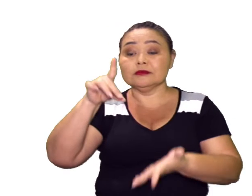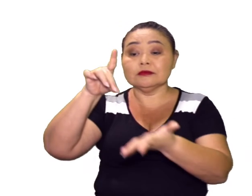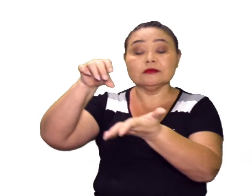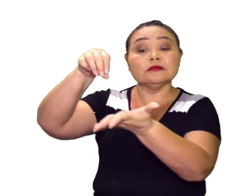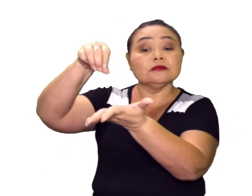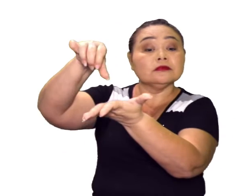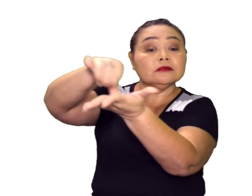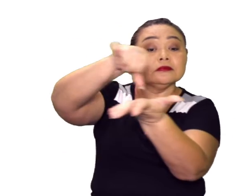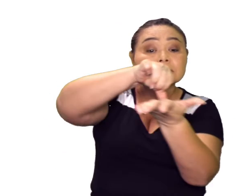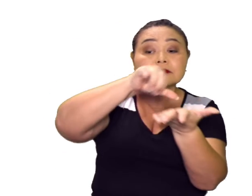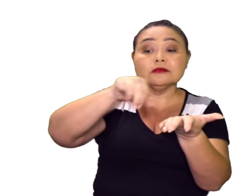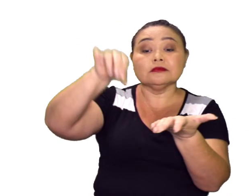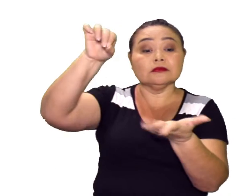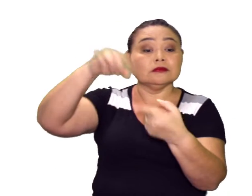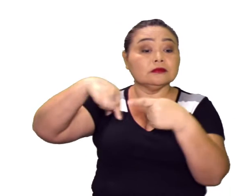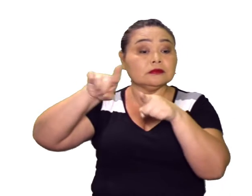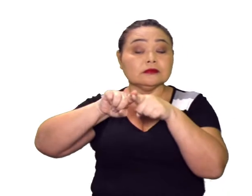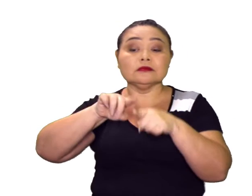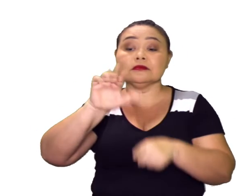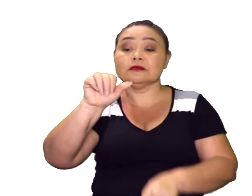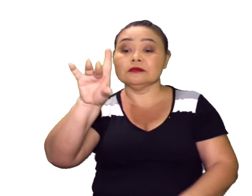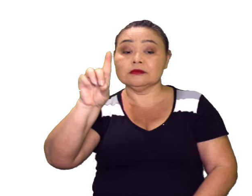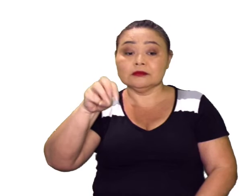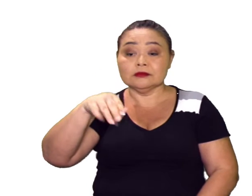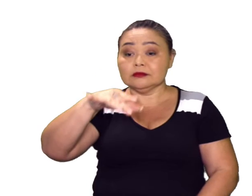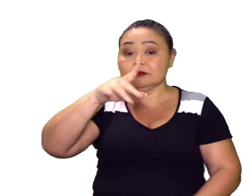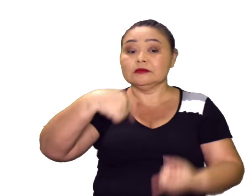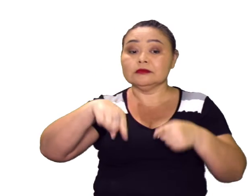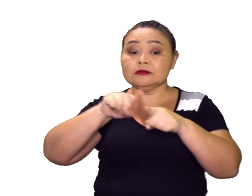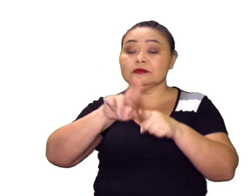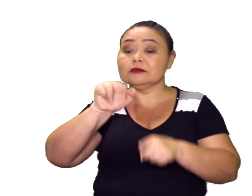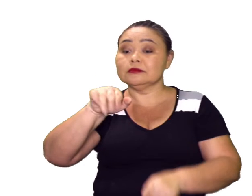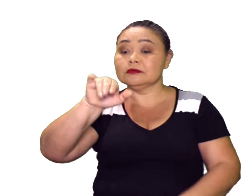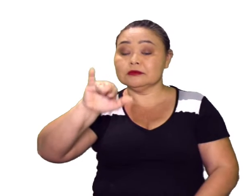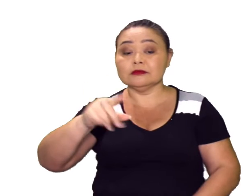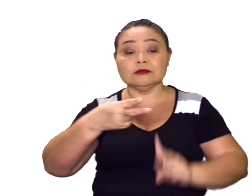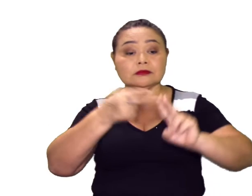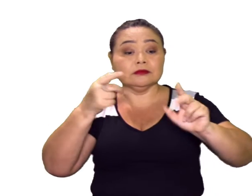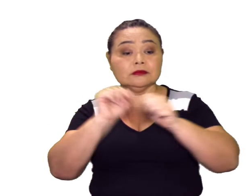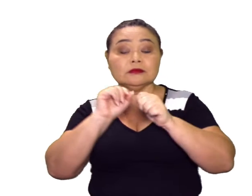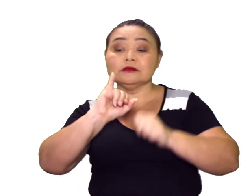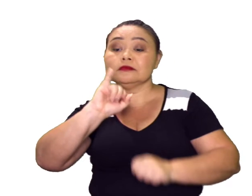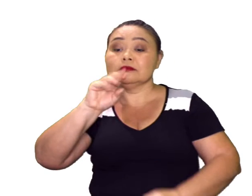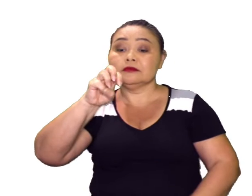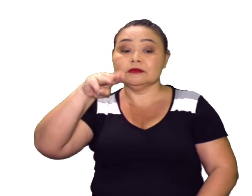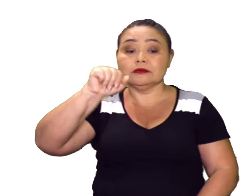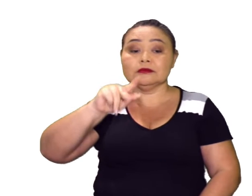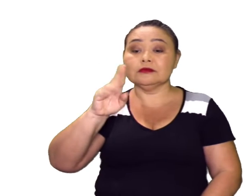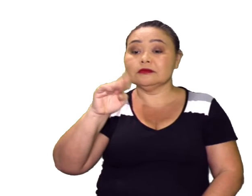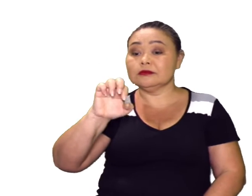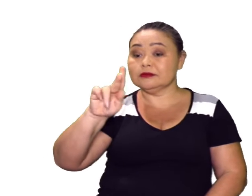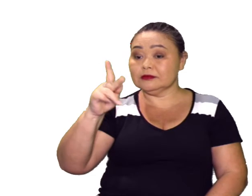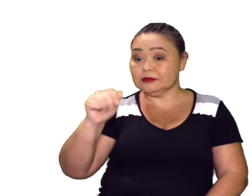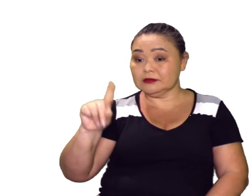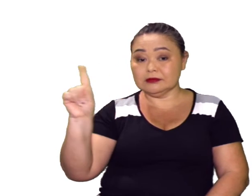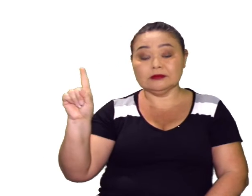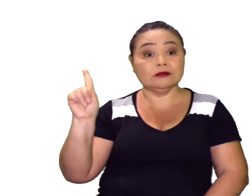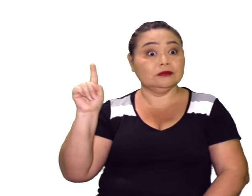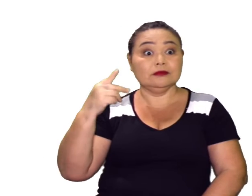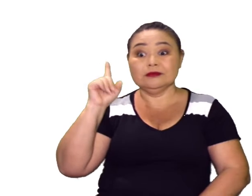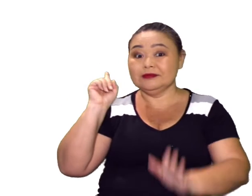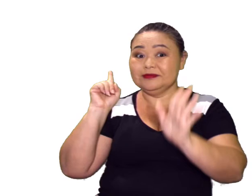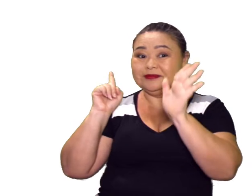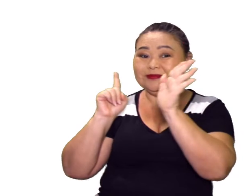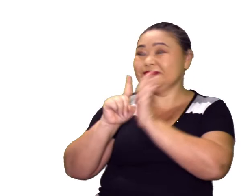Polo Noroeste. D. Sedan e FUNAI. E letra E, Ibama e Embrapa. Eu não quero mais ver essa questão na